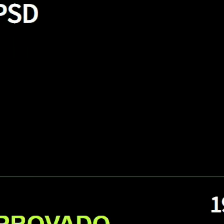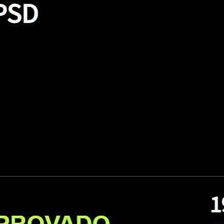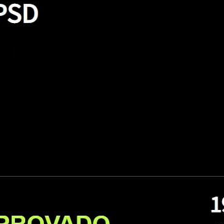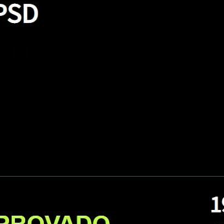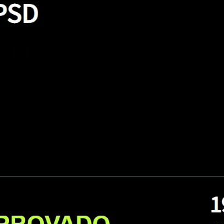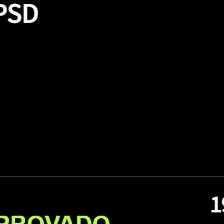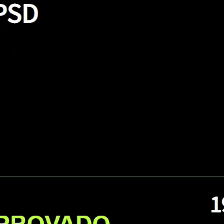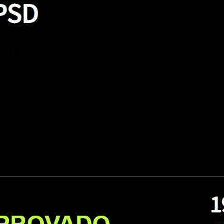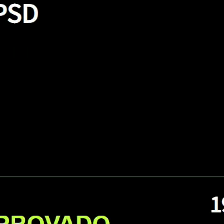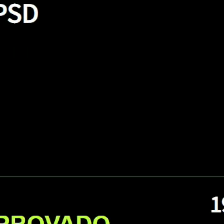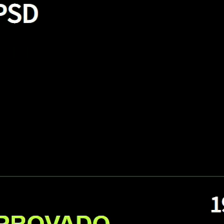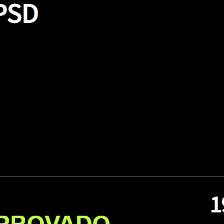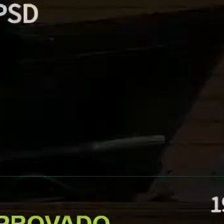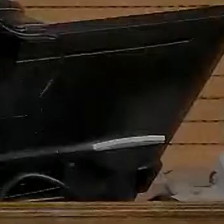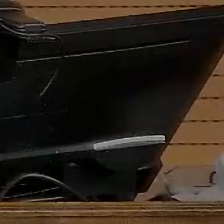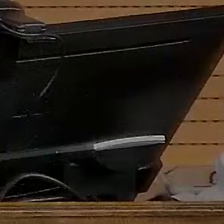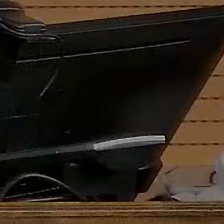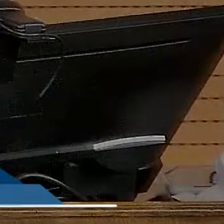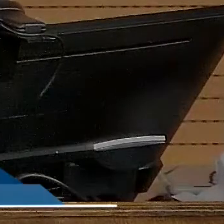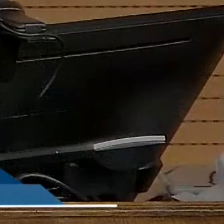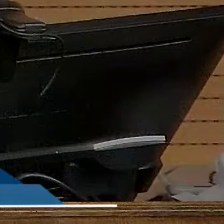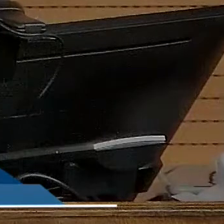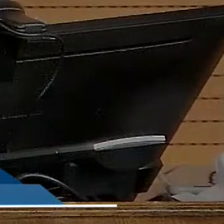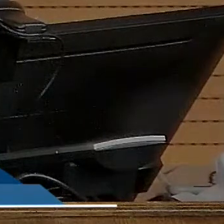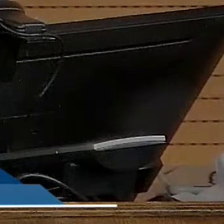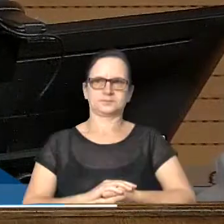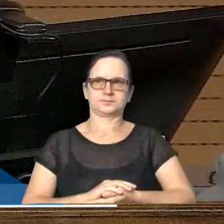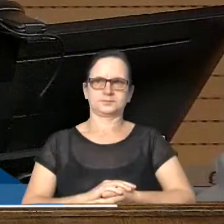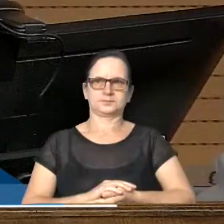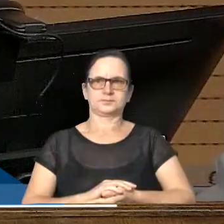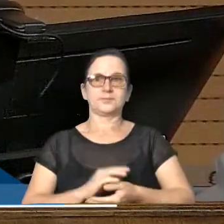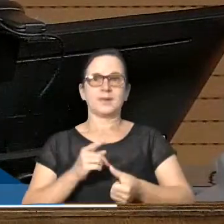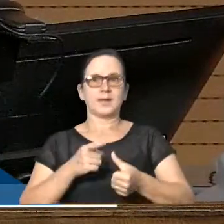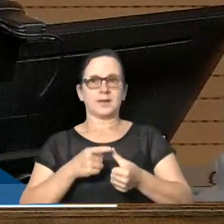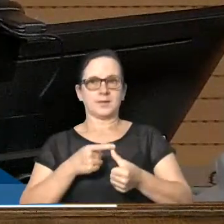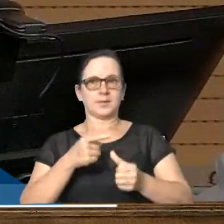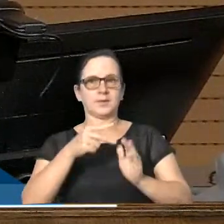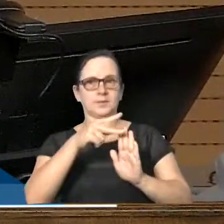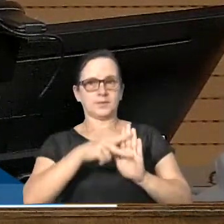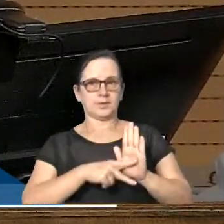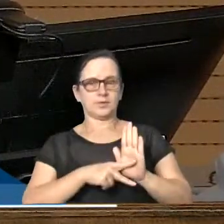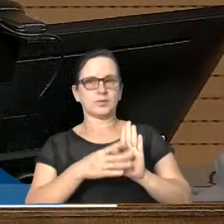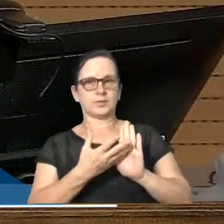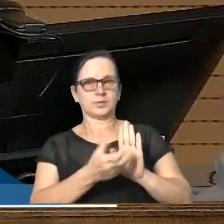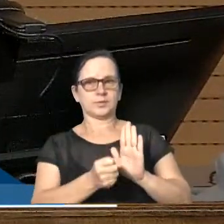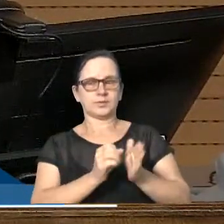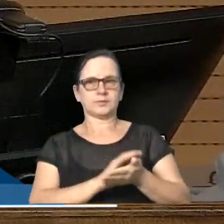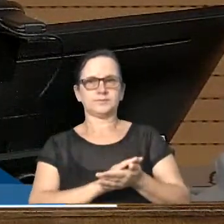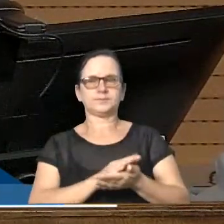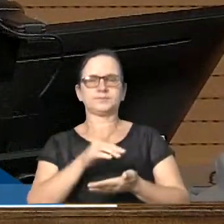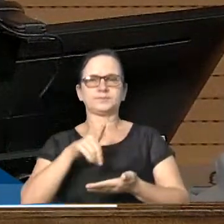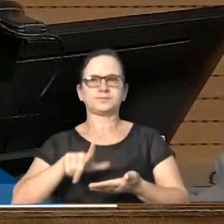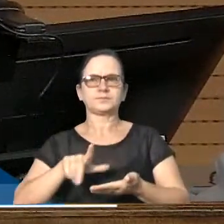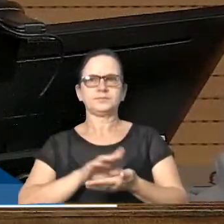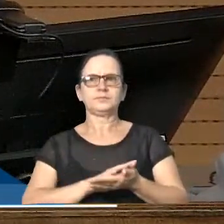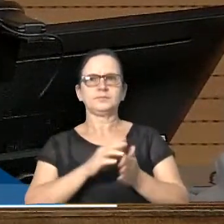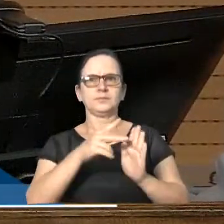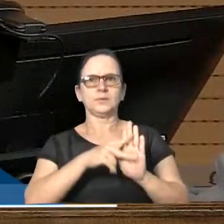Está, portanto, aprovado em primeira discussão o presente projeto de lei. O próximo item da pauta é o processo número